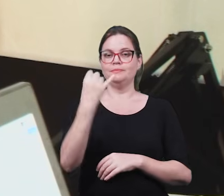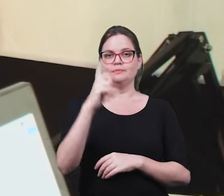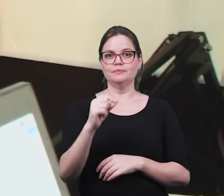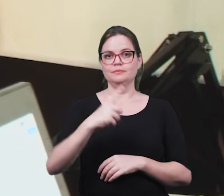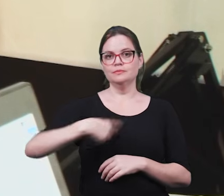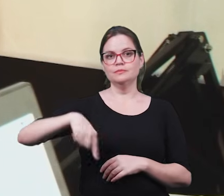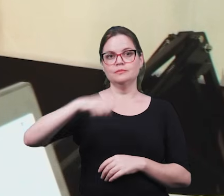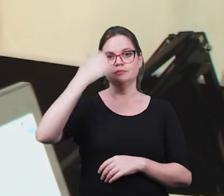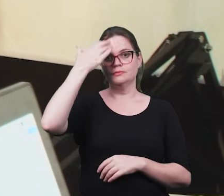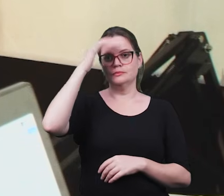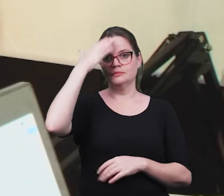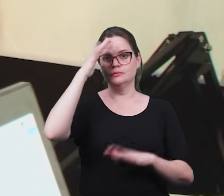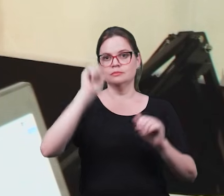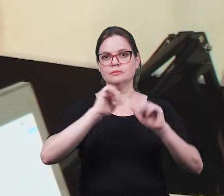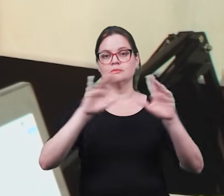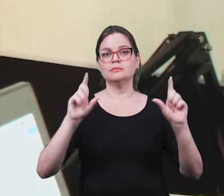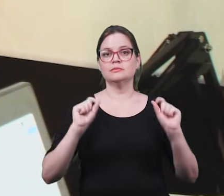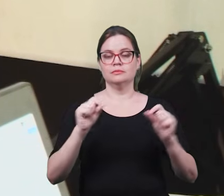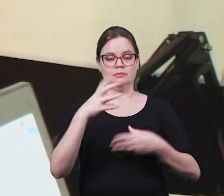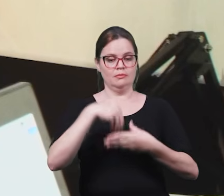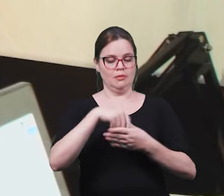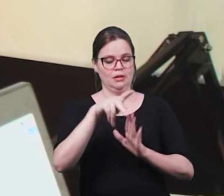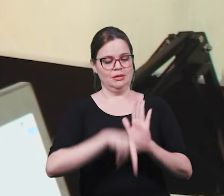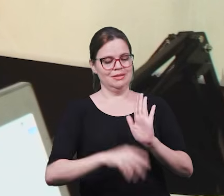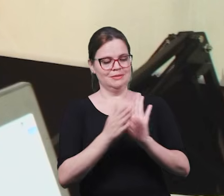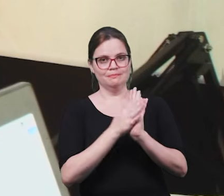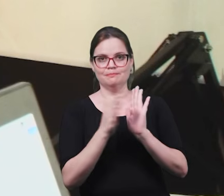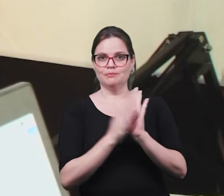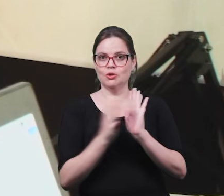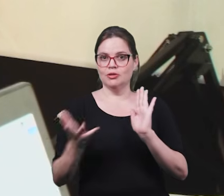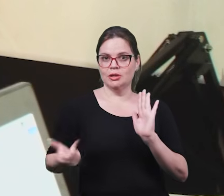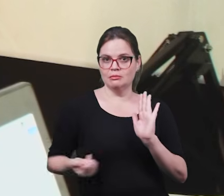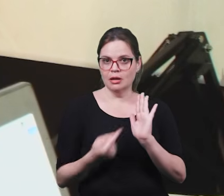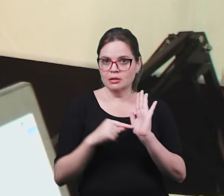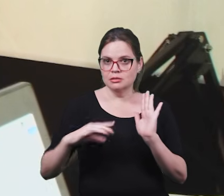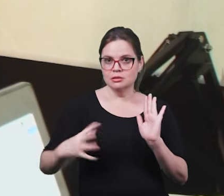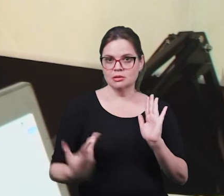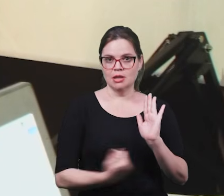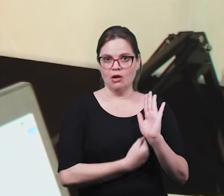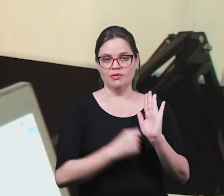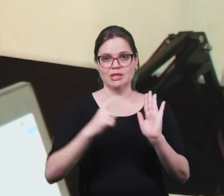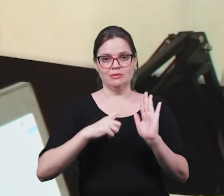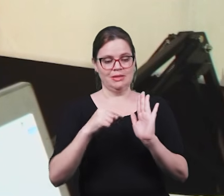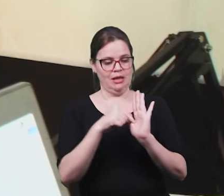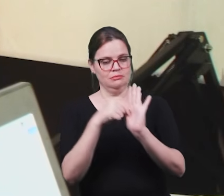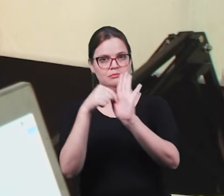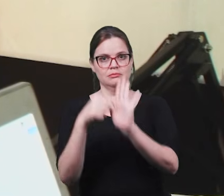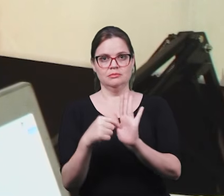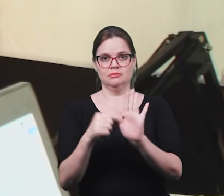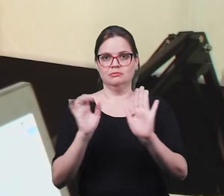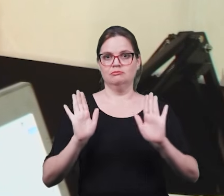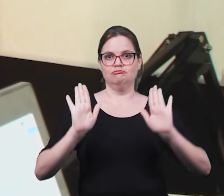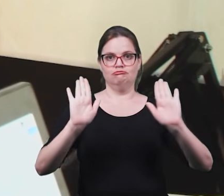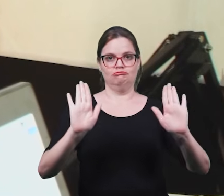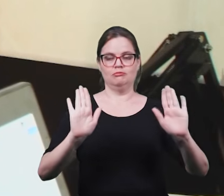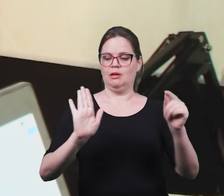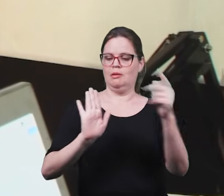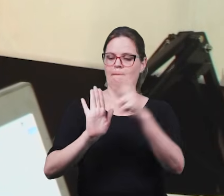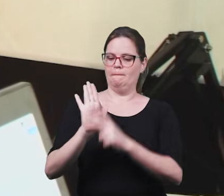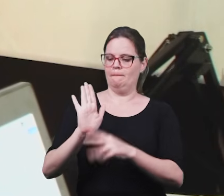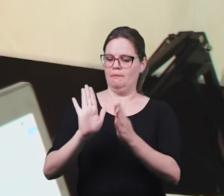nós possamos entender que nesse projeto glorioso, duas faces, dois planos ficam muito